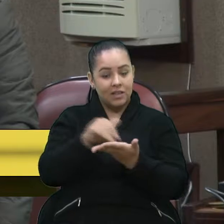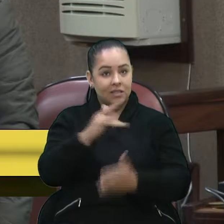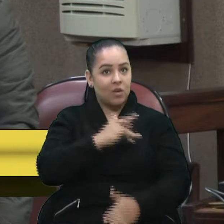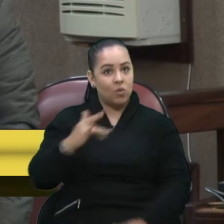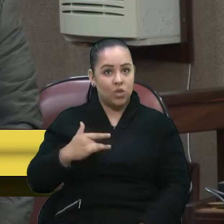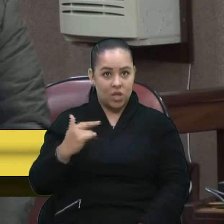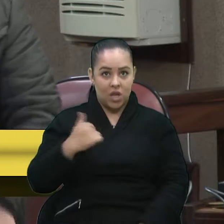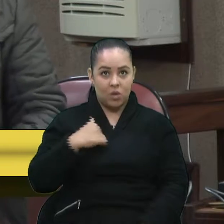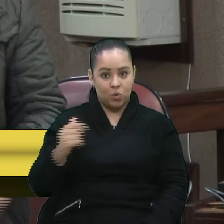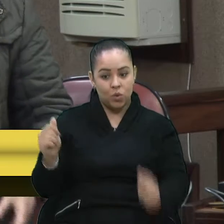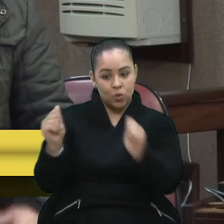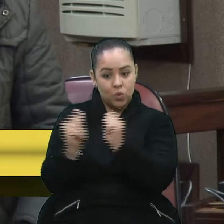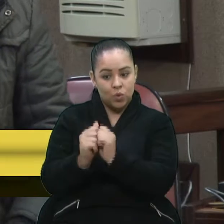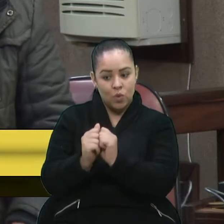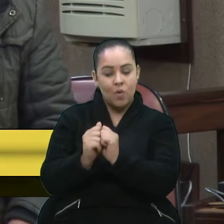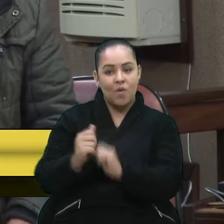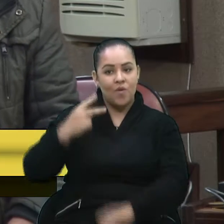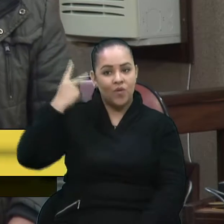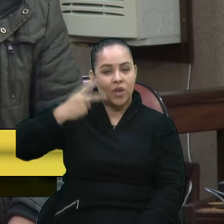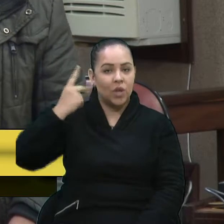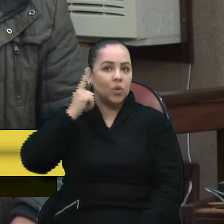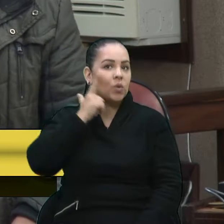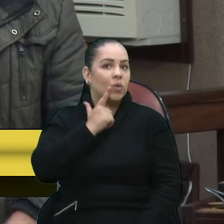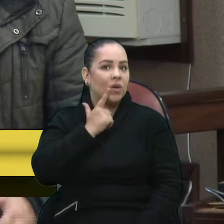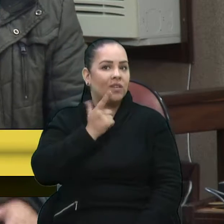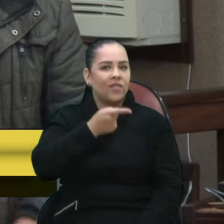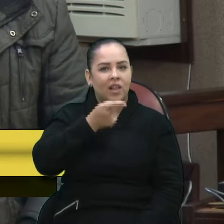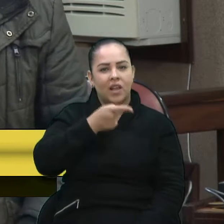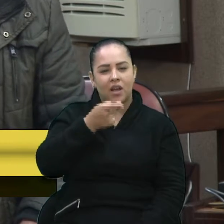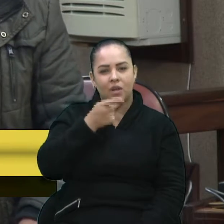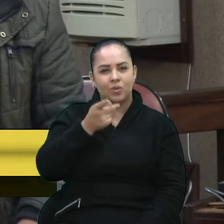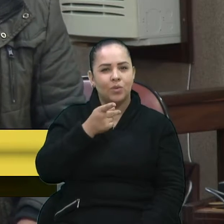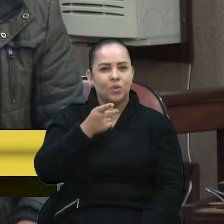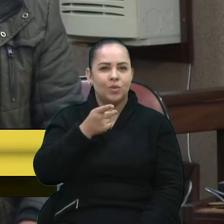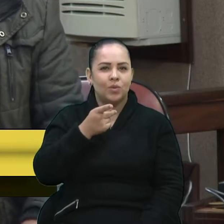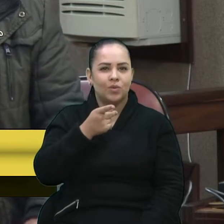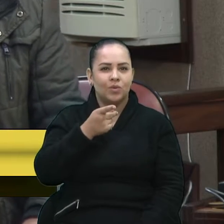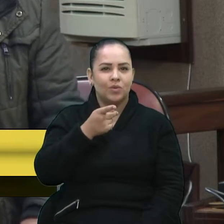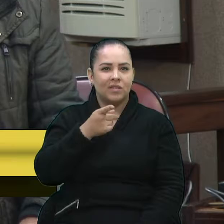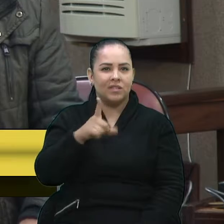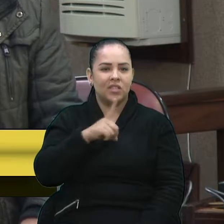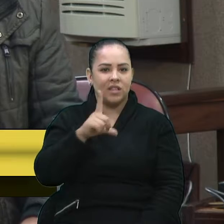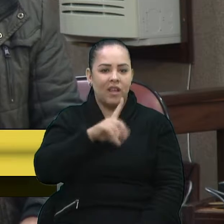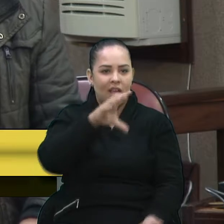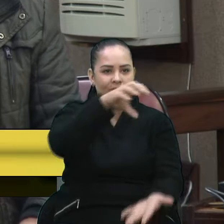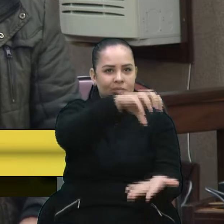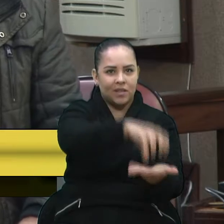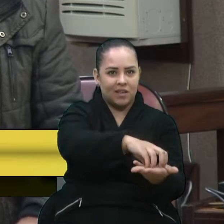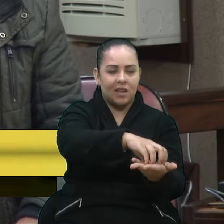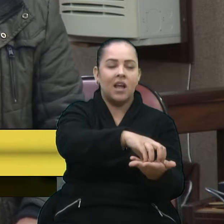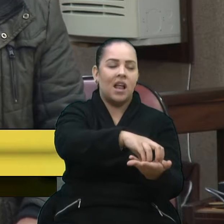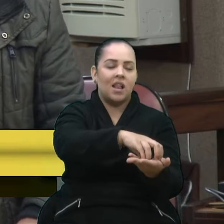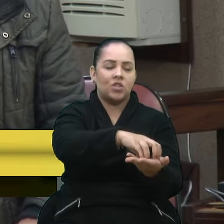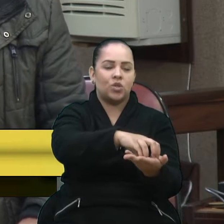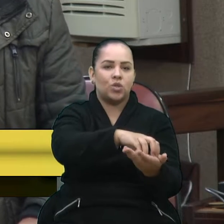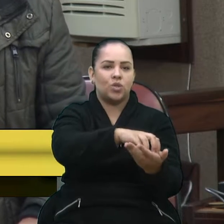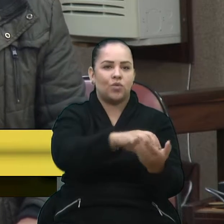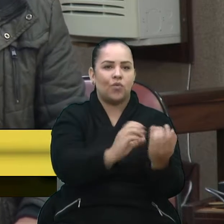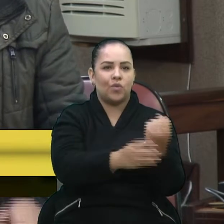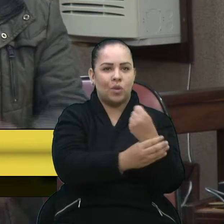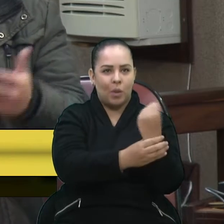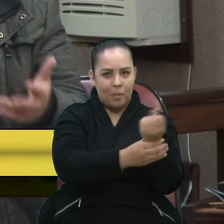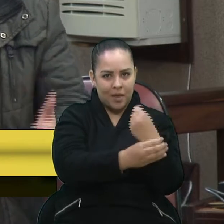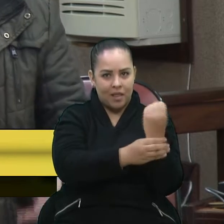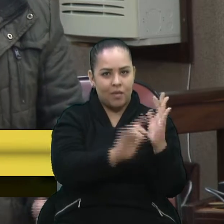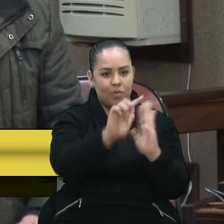né, a gente debatia sobre o tema da instalação do Centro de Reabilitação Pós-Covid na Universidade de Caxias do